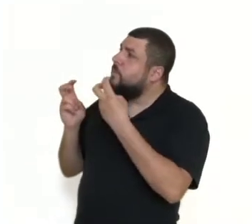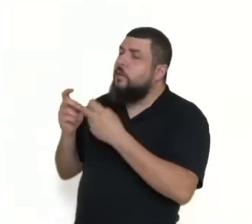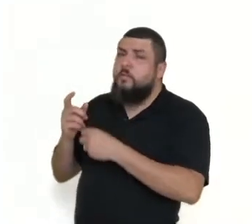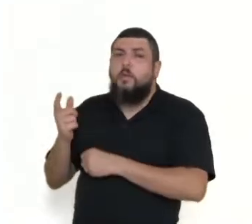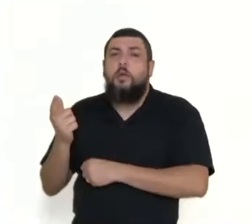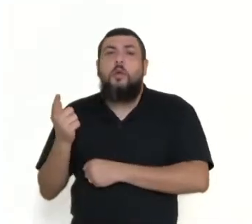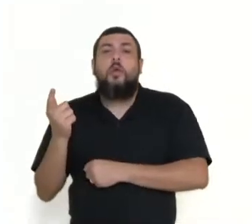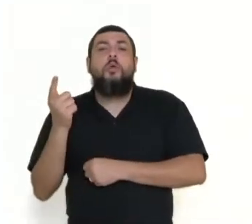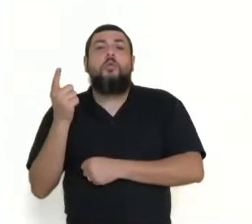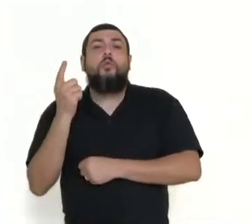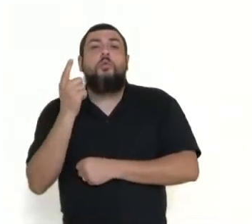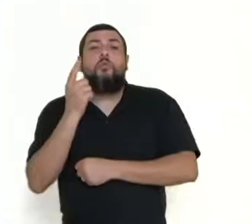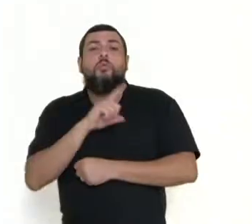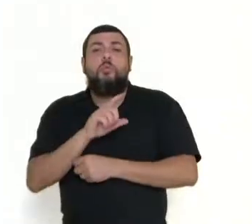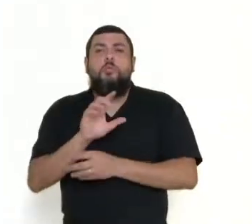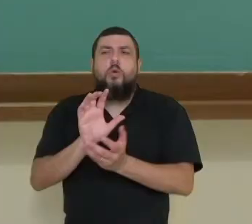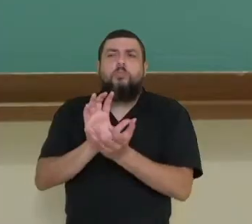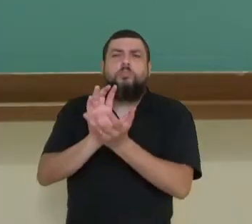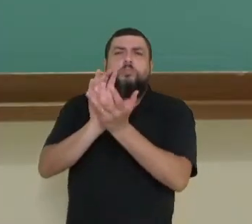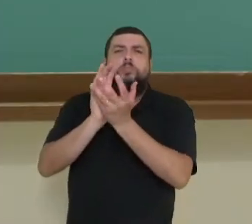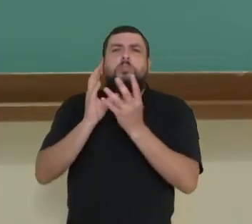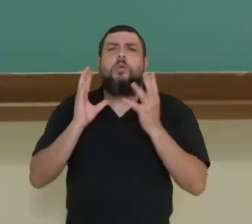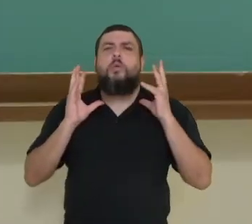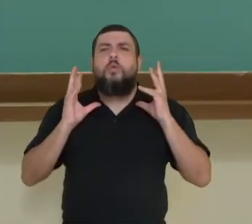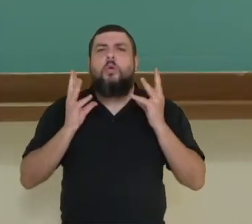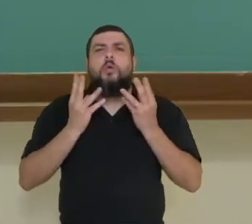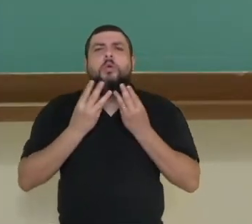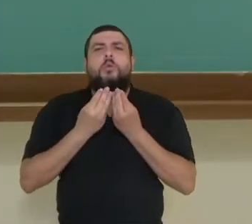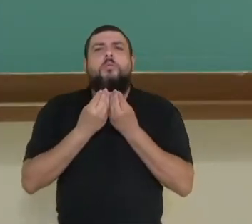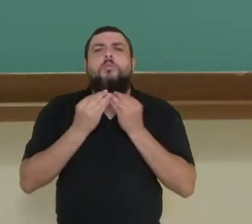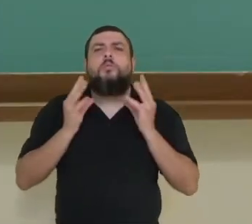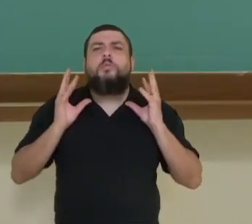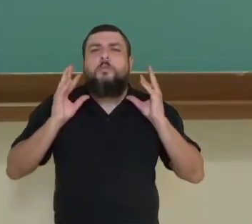Camões. E quanto autor da literatura